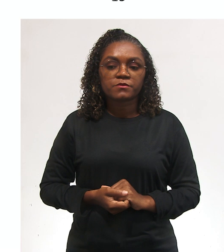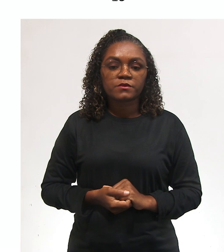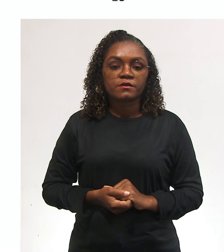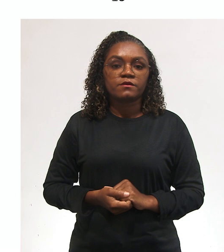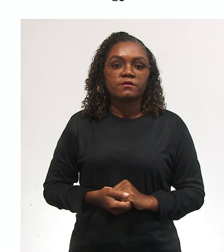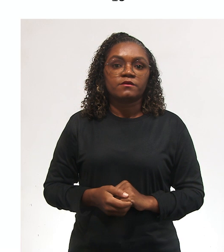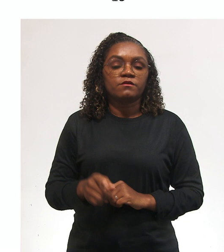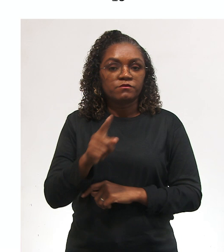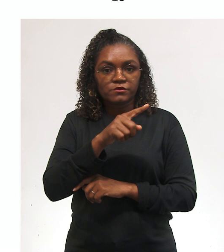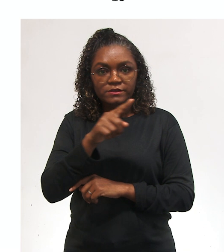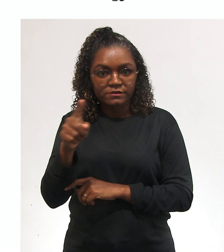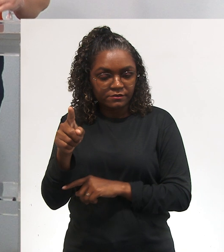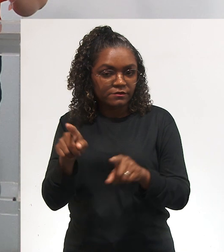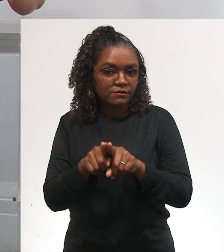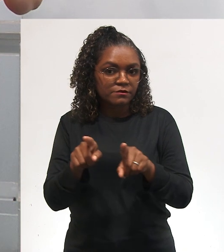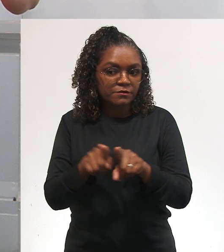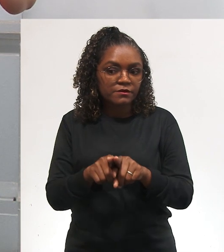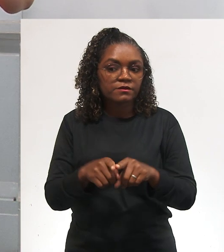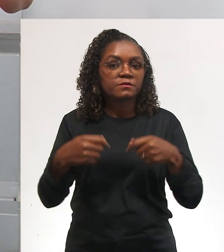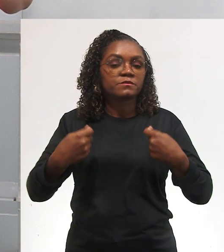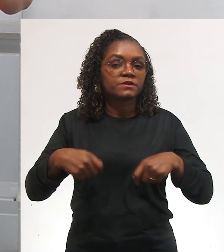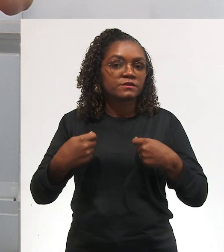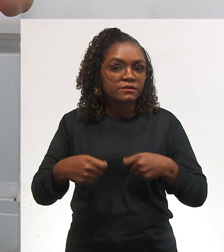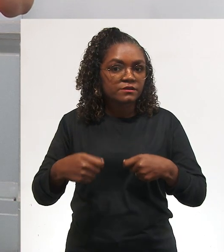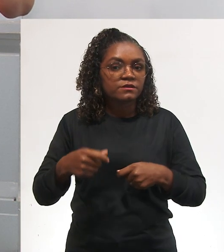SUAP, tá bom? Não deixem de